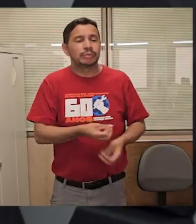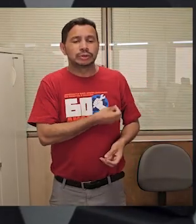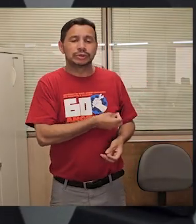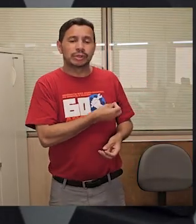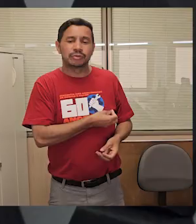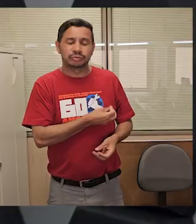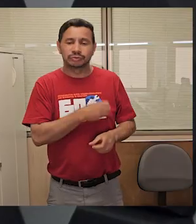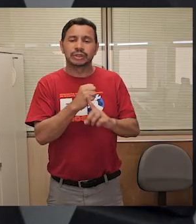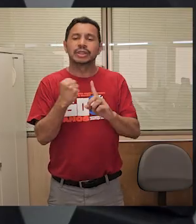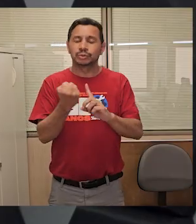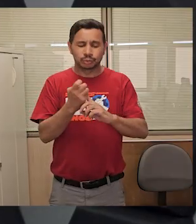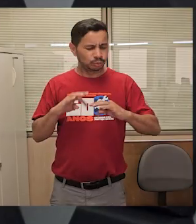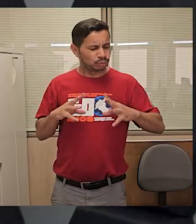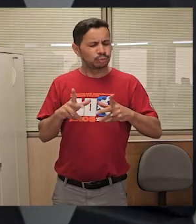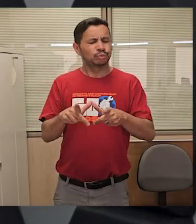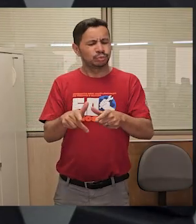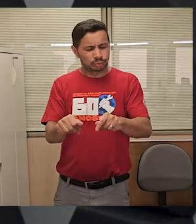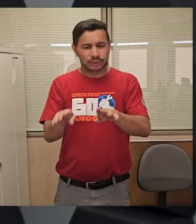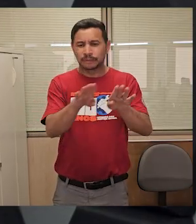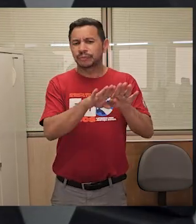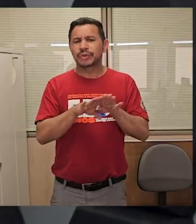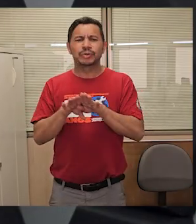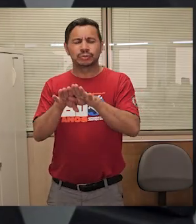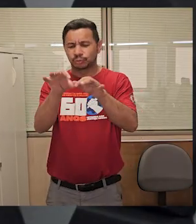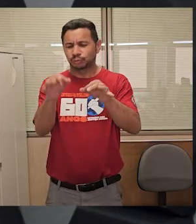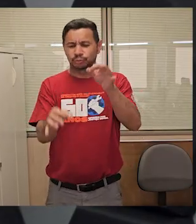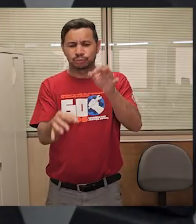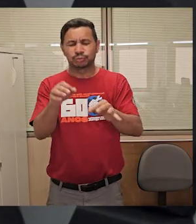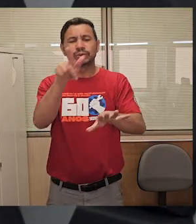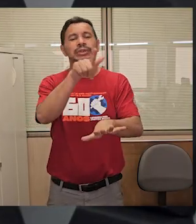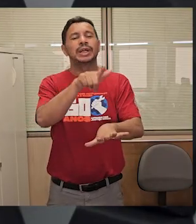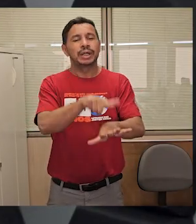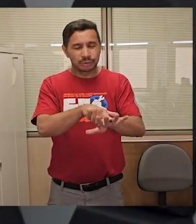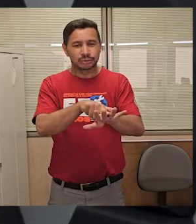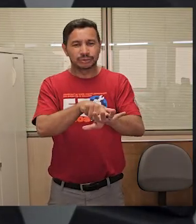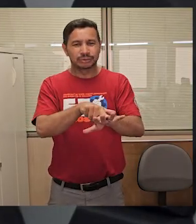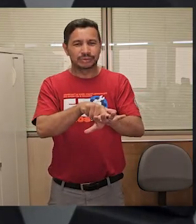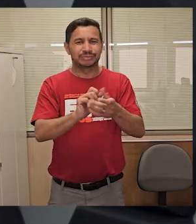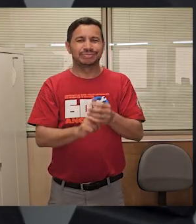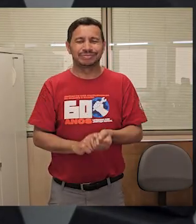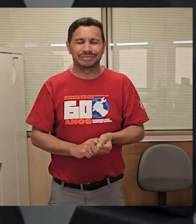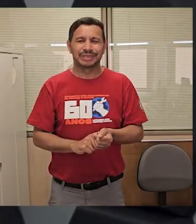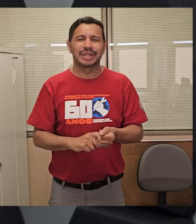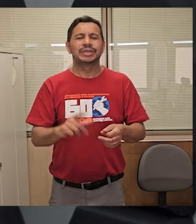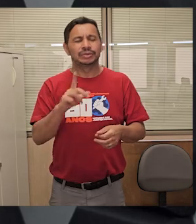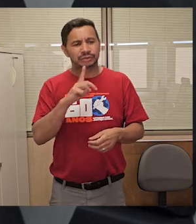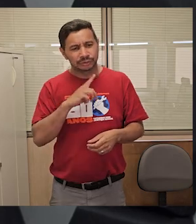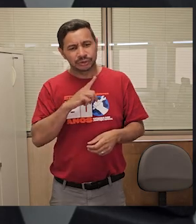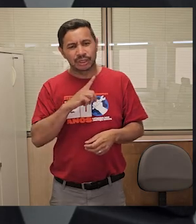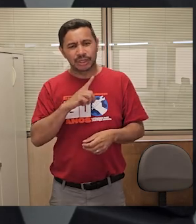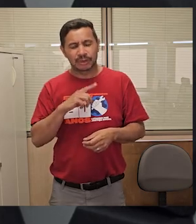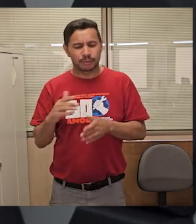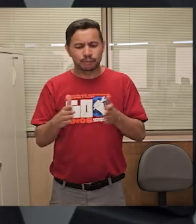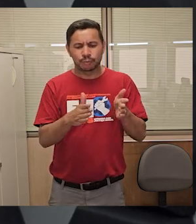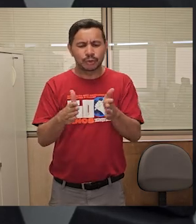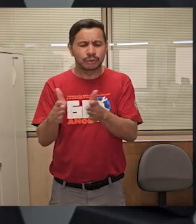da sociedade como um todo, com democracia, com justiça social e inclusão. Esses são, acho que, os princípios, né, que precisa